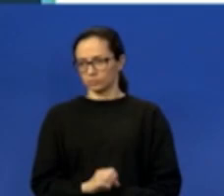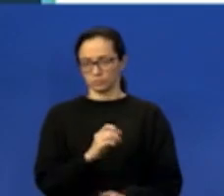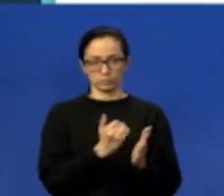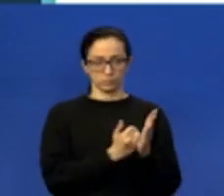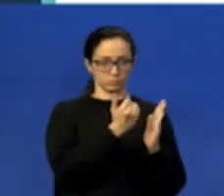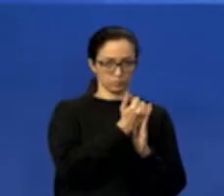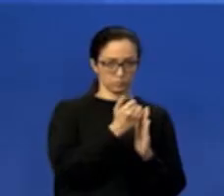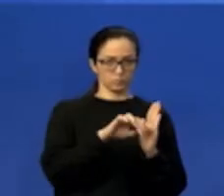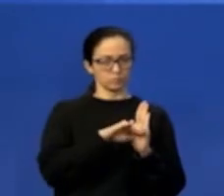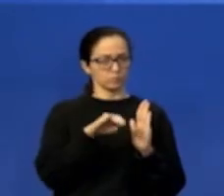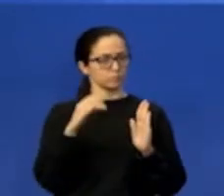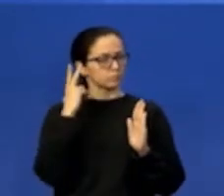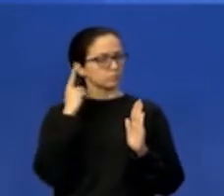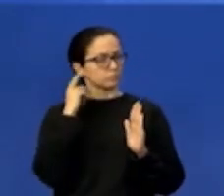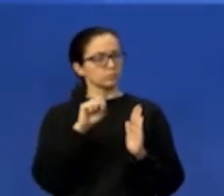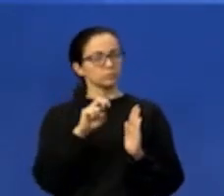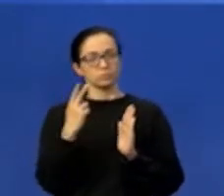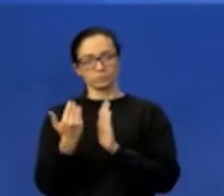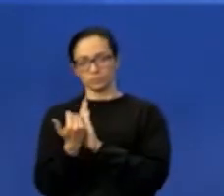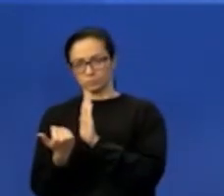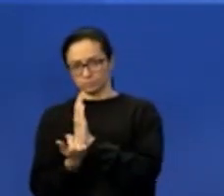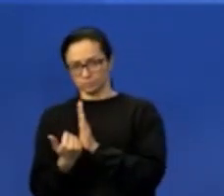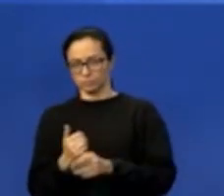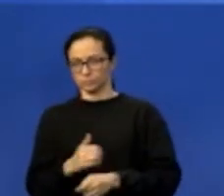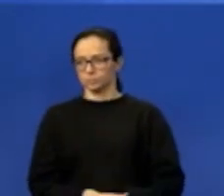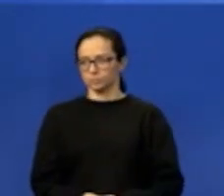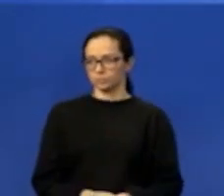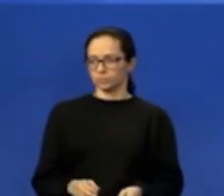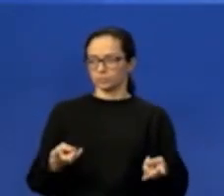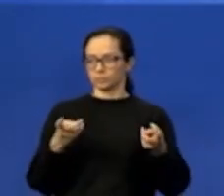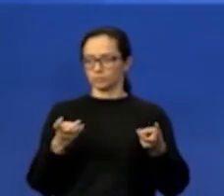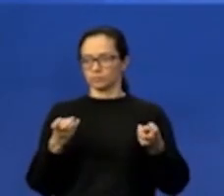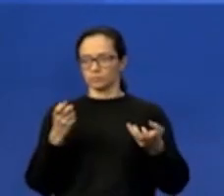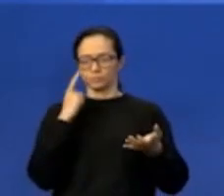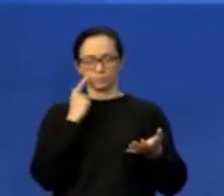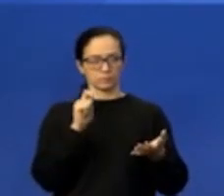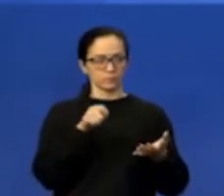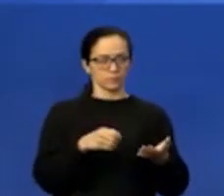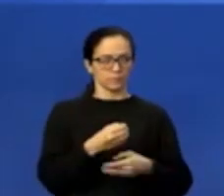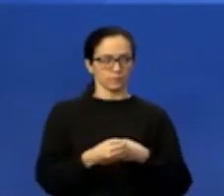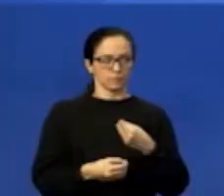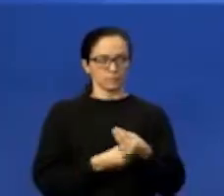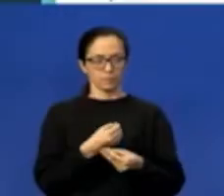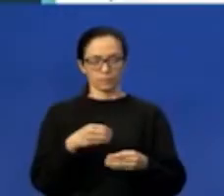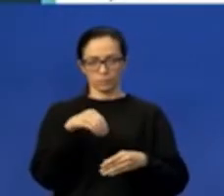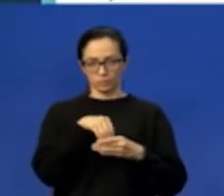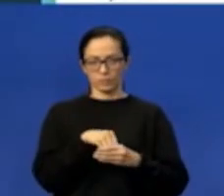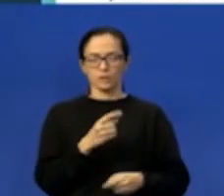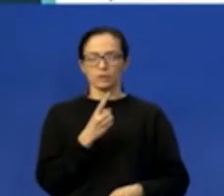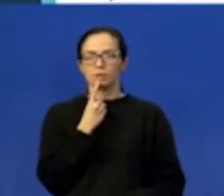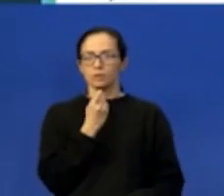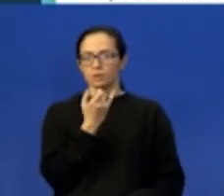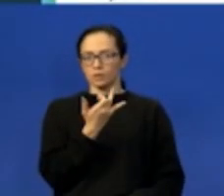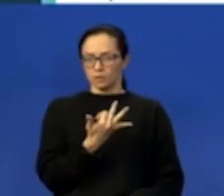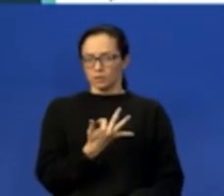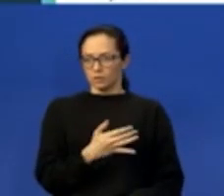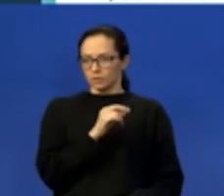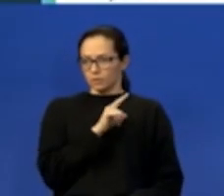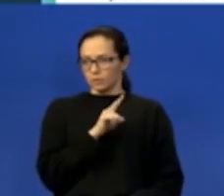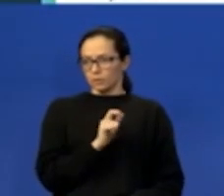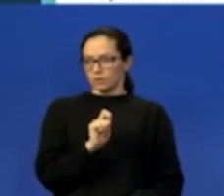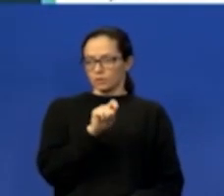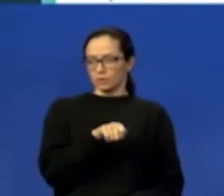que o normal. Na sequência, a gente também pode classificar a anemia quanto ao conteúdo hemoglobínico. E aí a